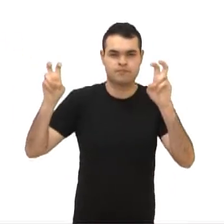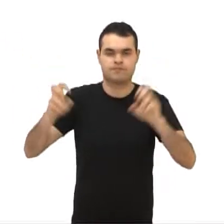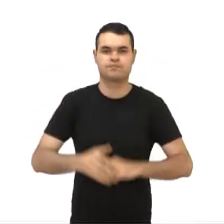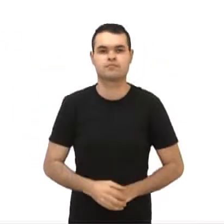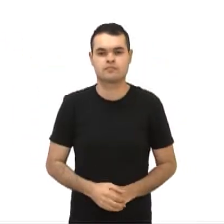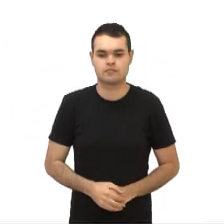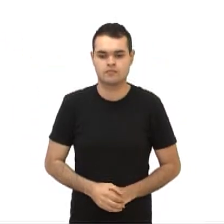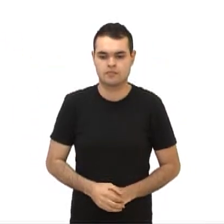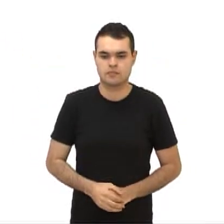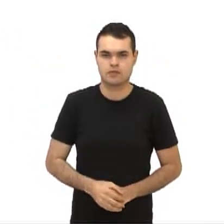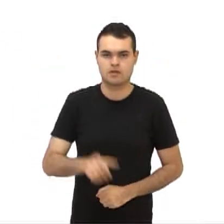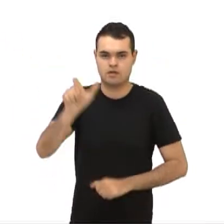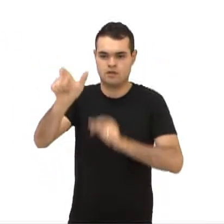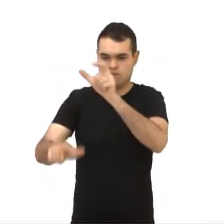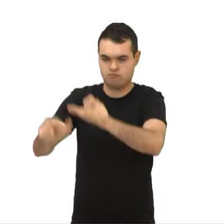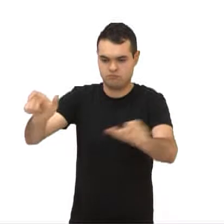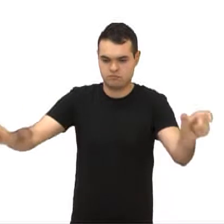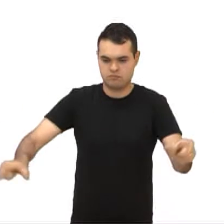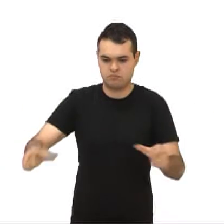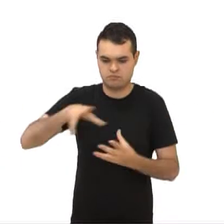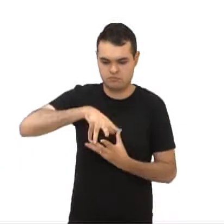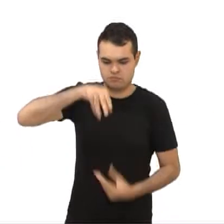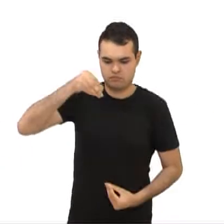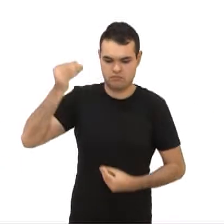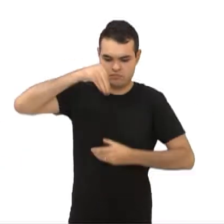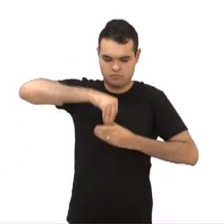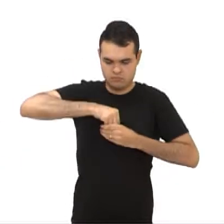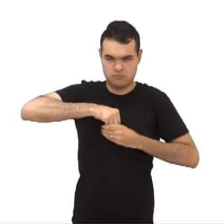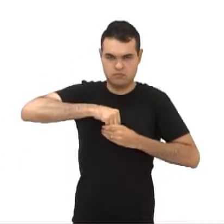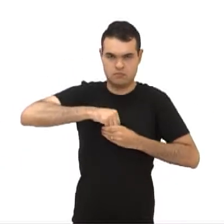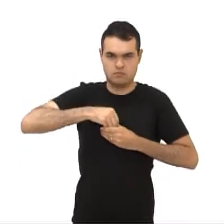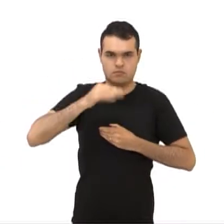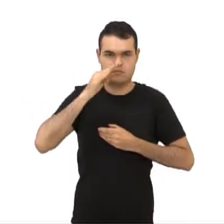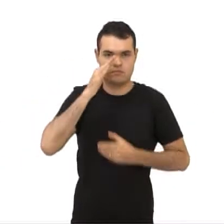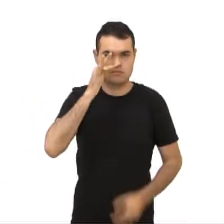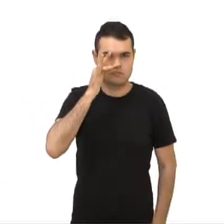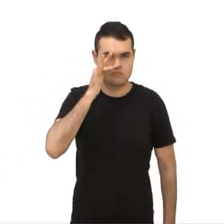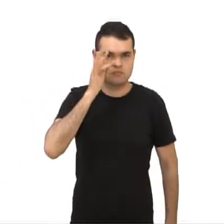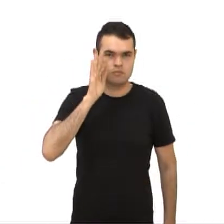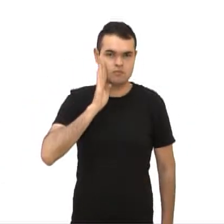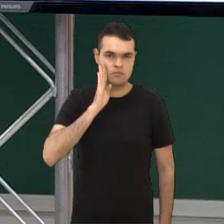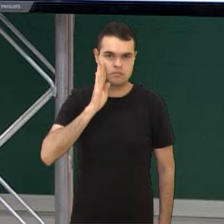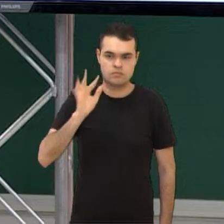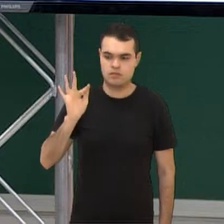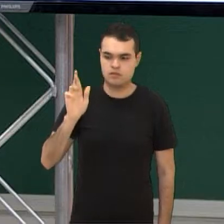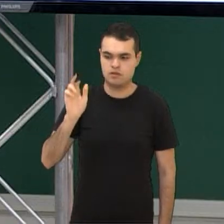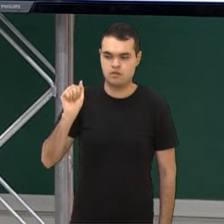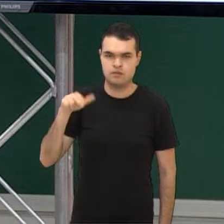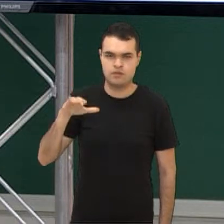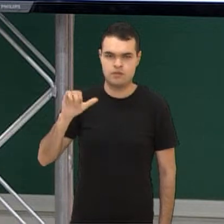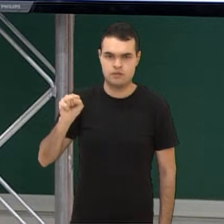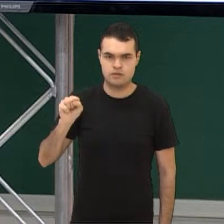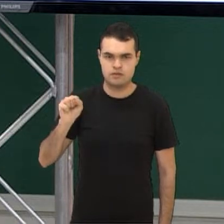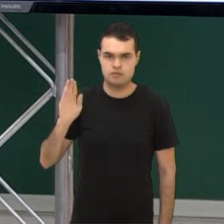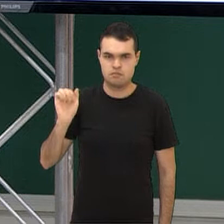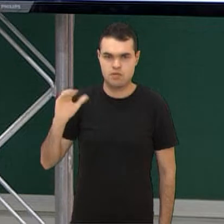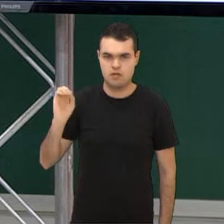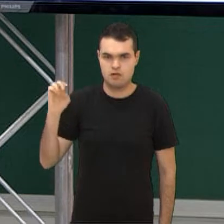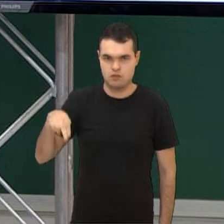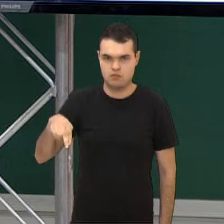bons espíritos repetem desde Bacon. Bacon aqui é Francis Bacon, né, autor lá do